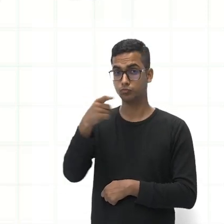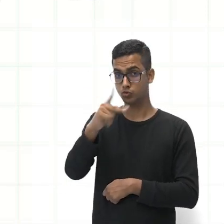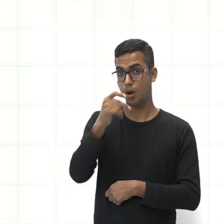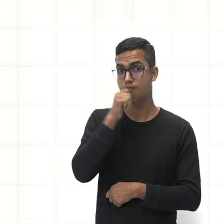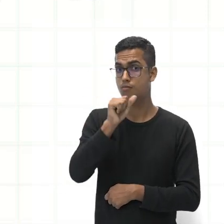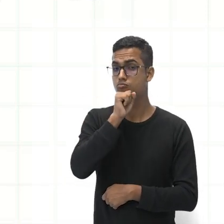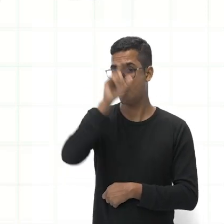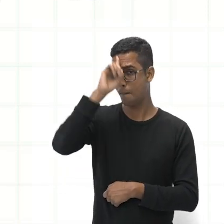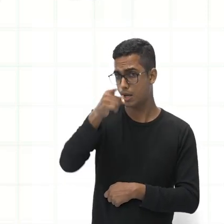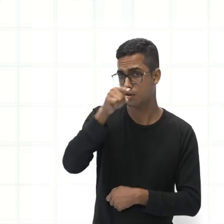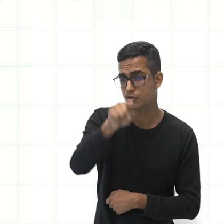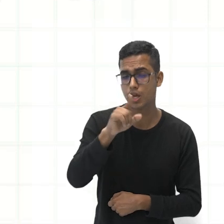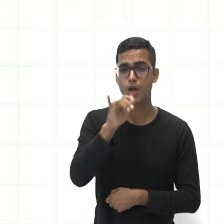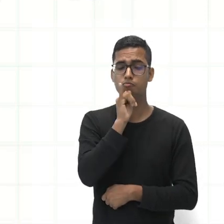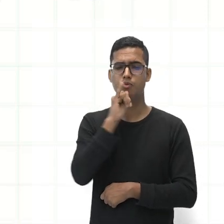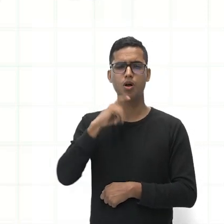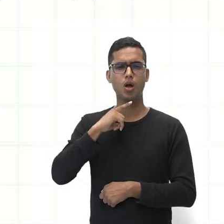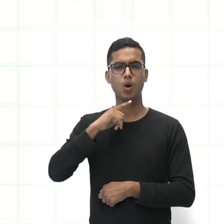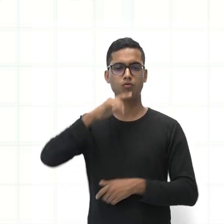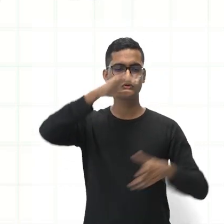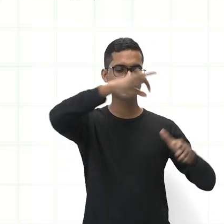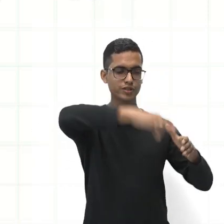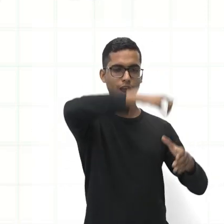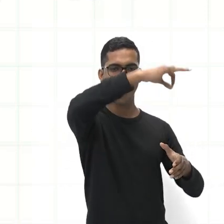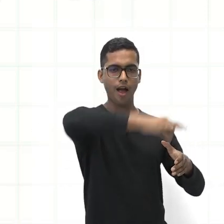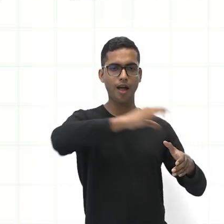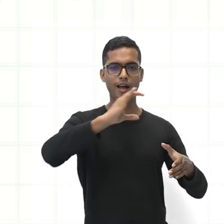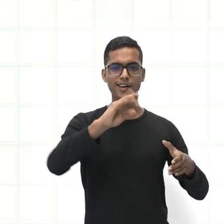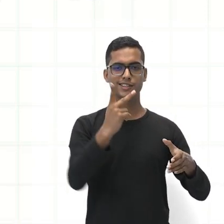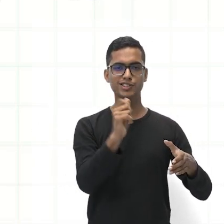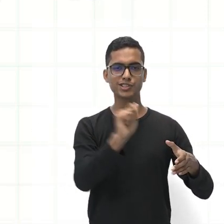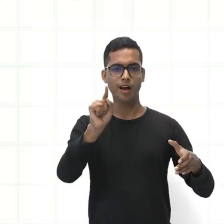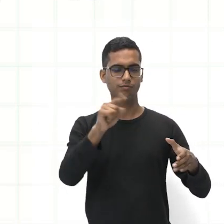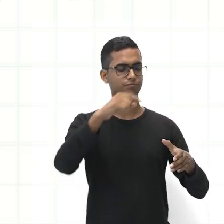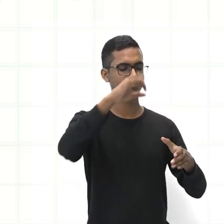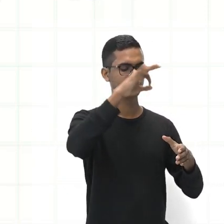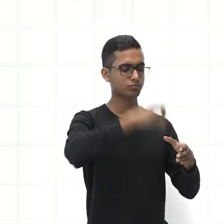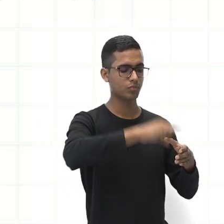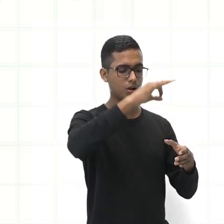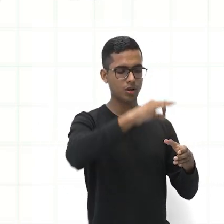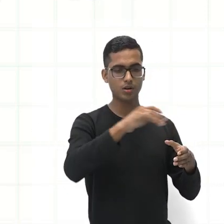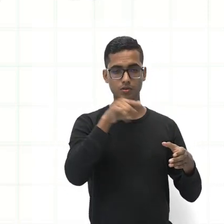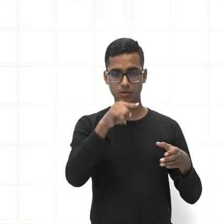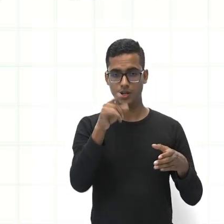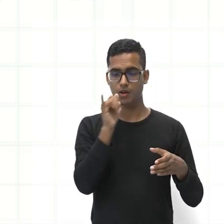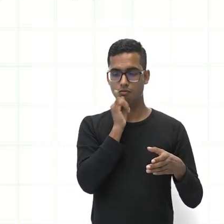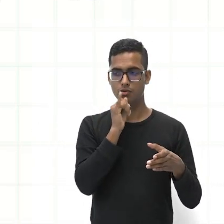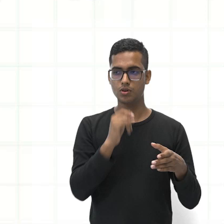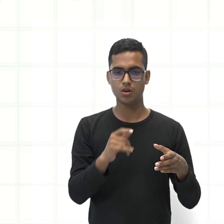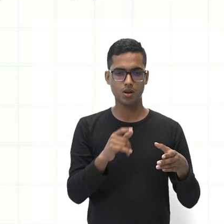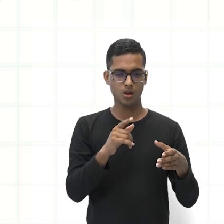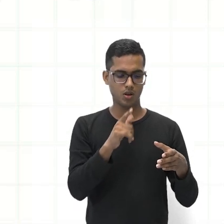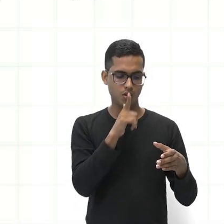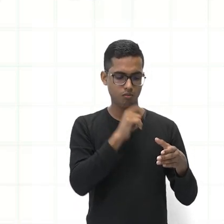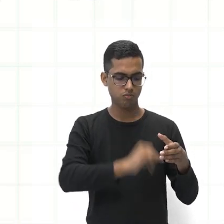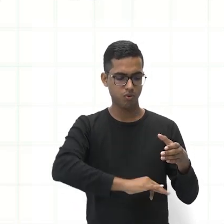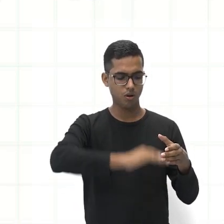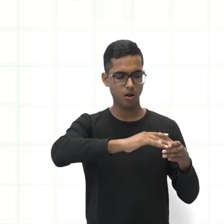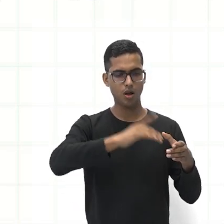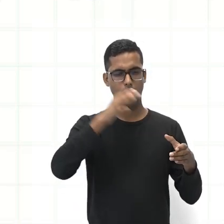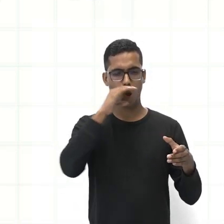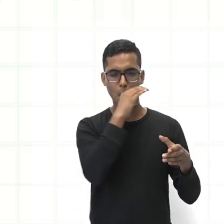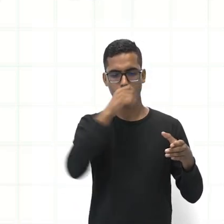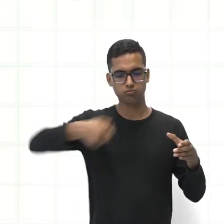mãe manda você fazer um chá, por exemplo, certo? Você coloca ou as folhinhas do